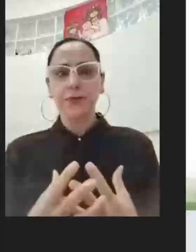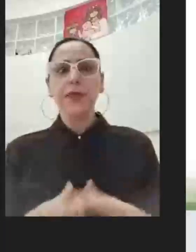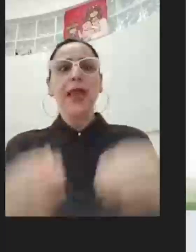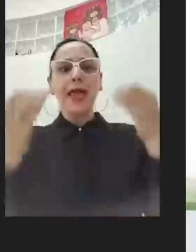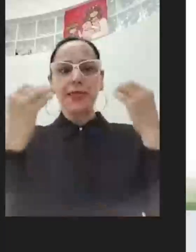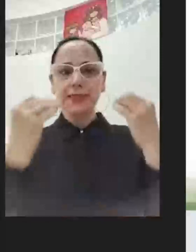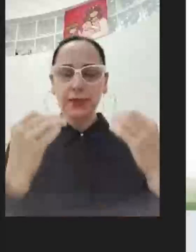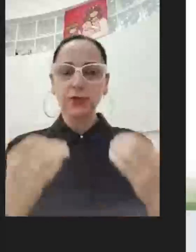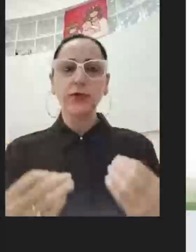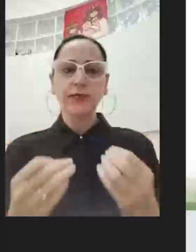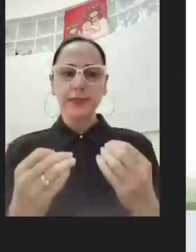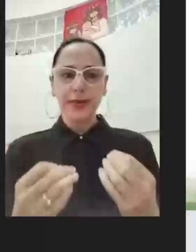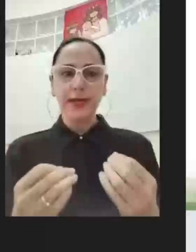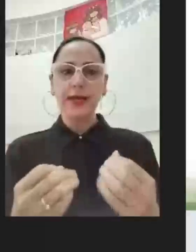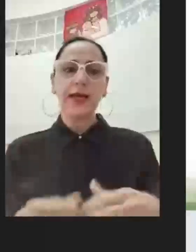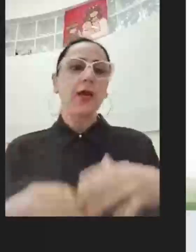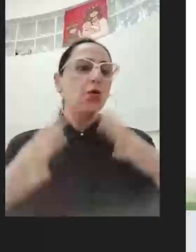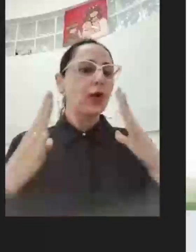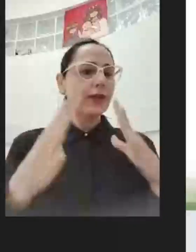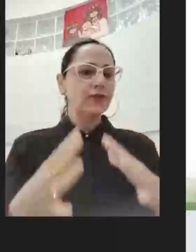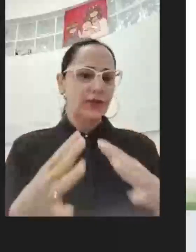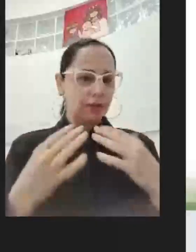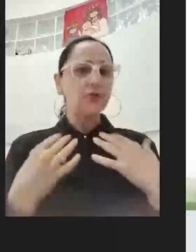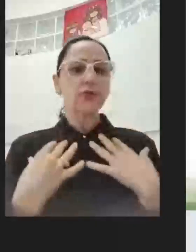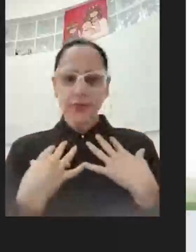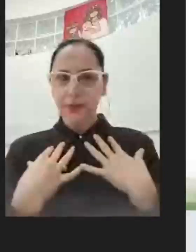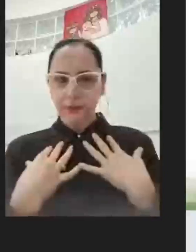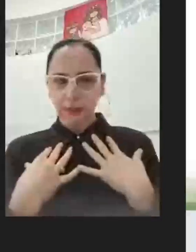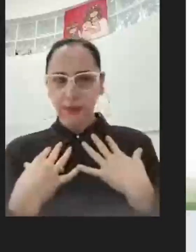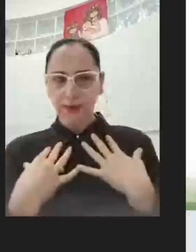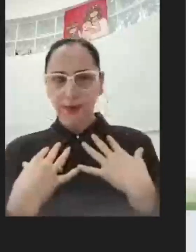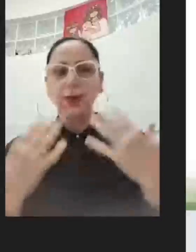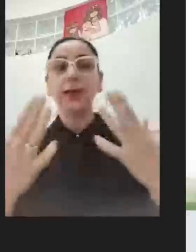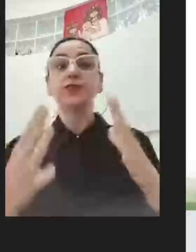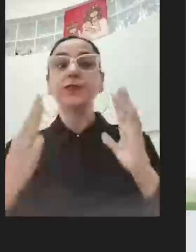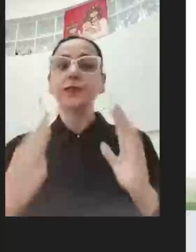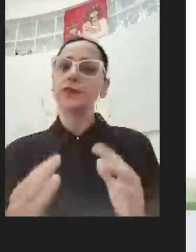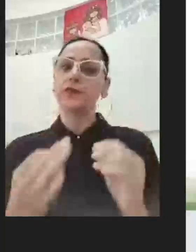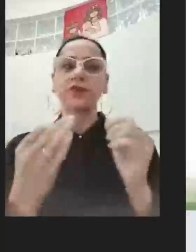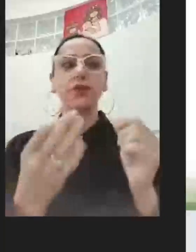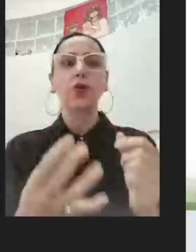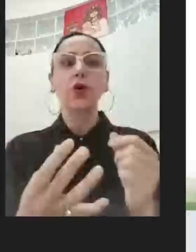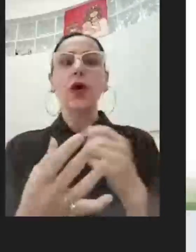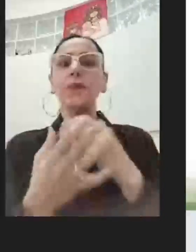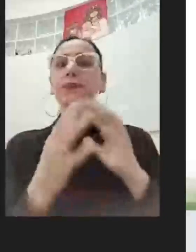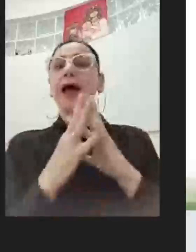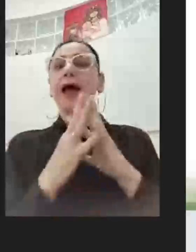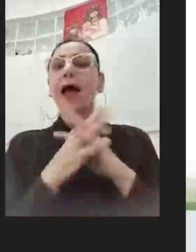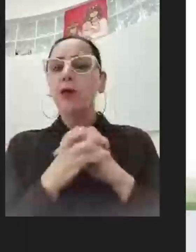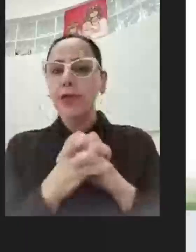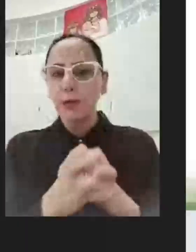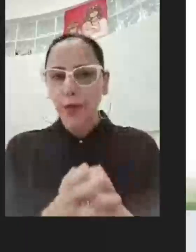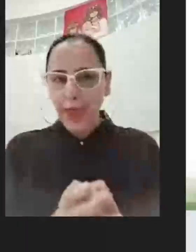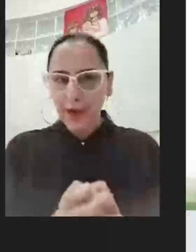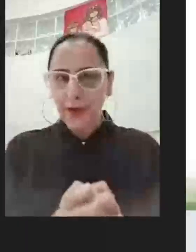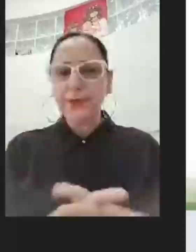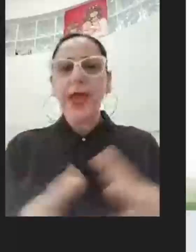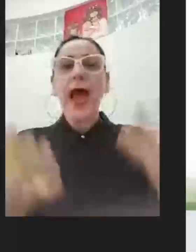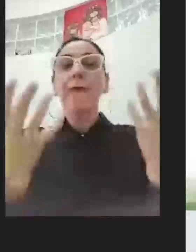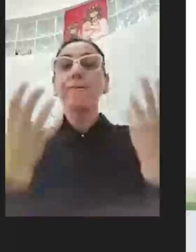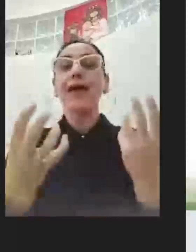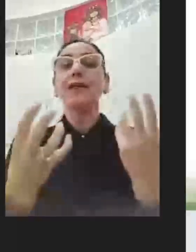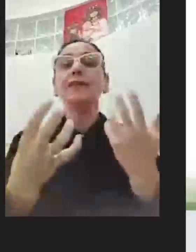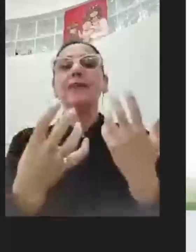fazer anestesia, ela sentou na sala, eles contando para mim, o anestesista chegou,